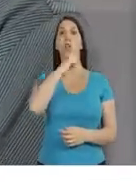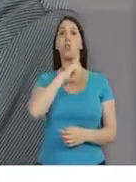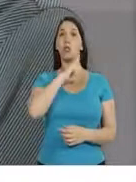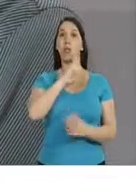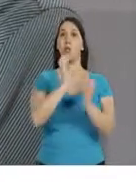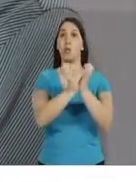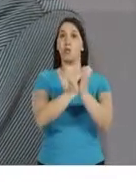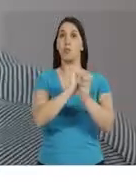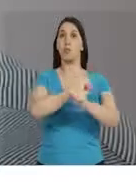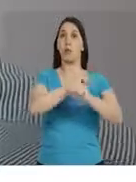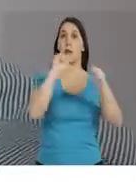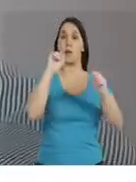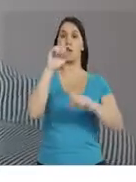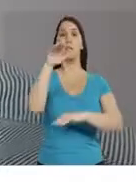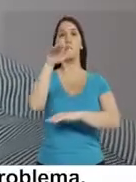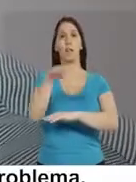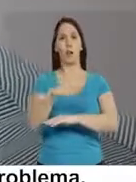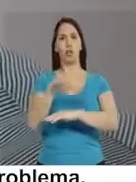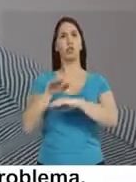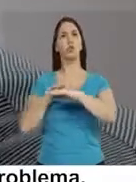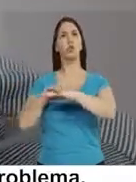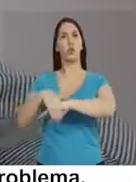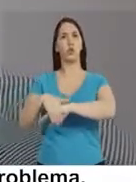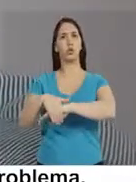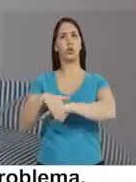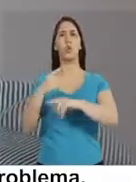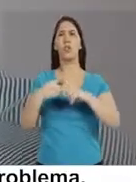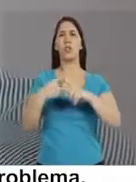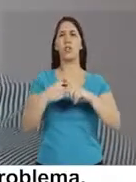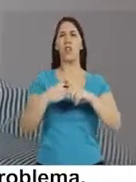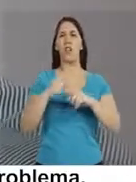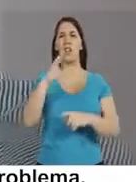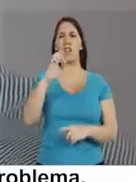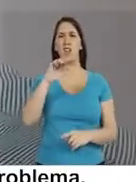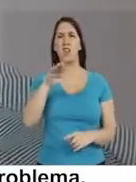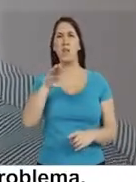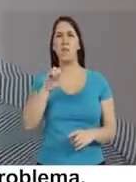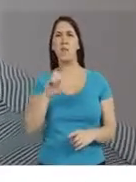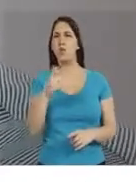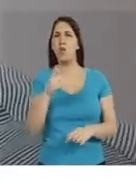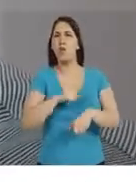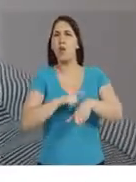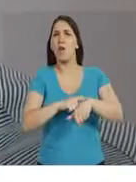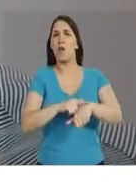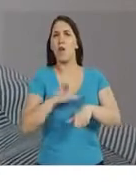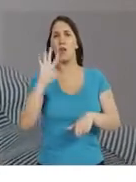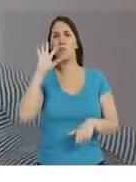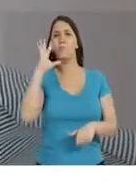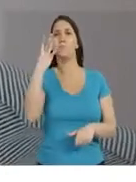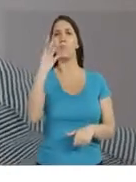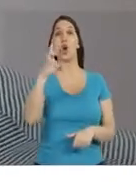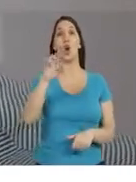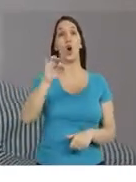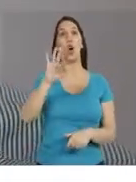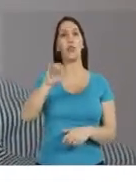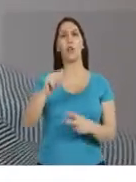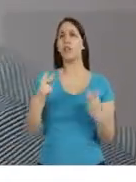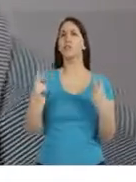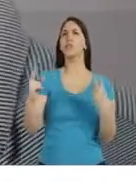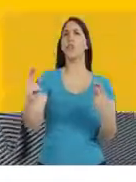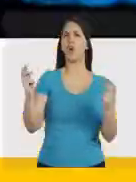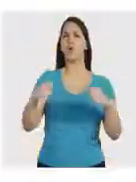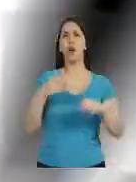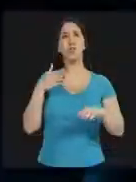tem horário para acontecer. É padrão rota. Ele vai para o local da ocorrência para resolver o problema. Isso o cidadão pode ter